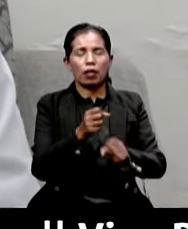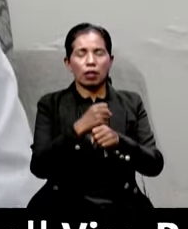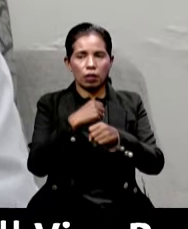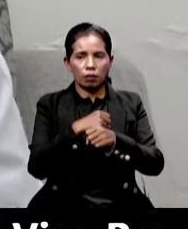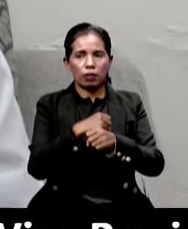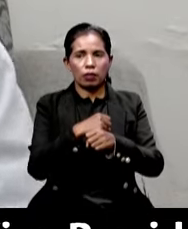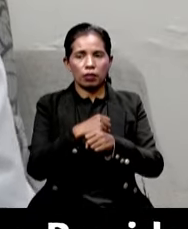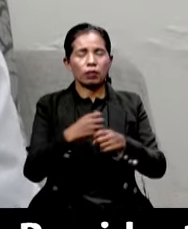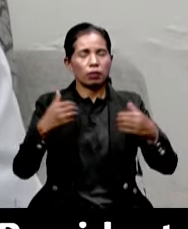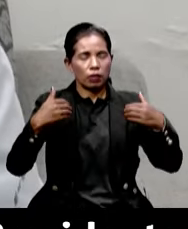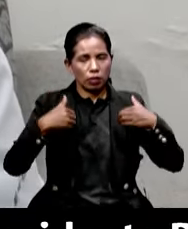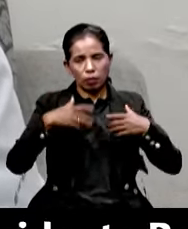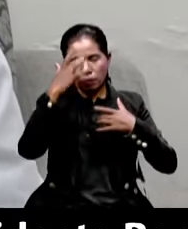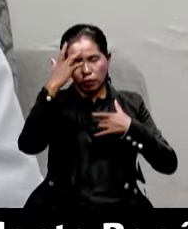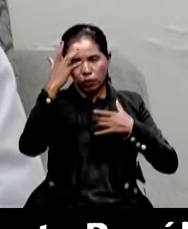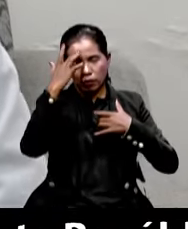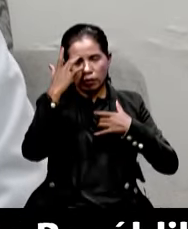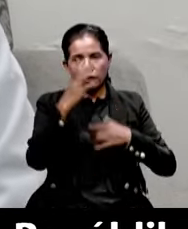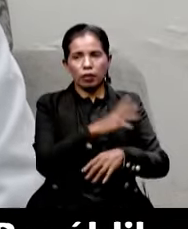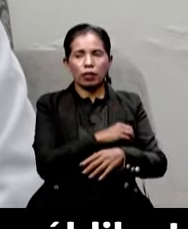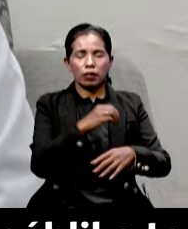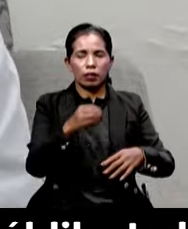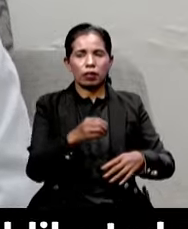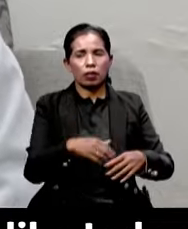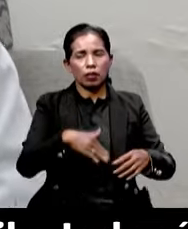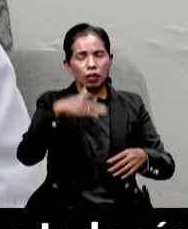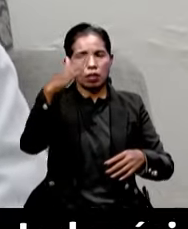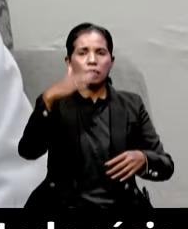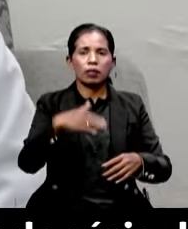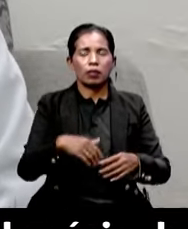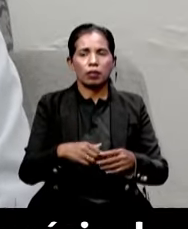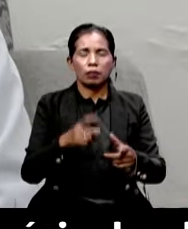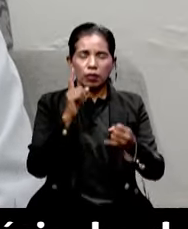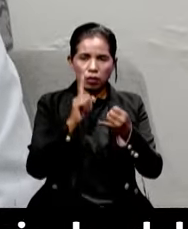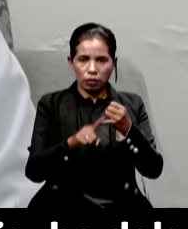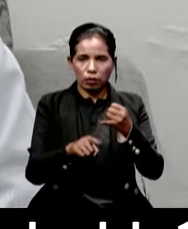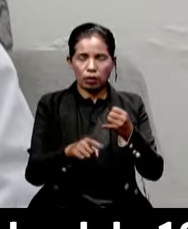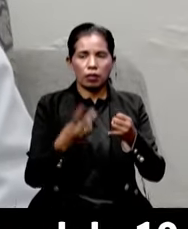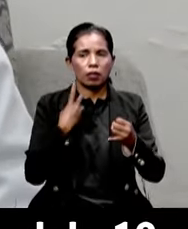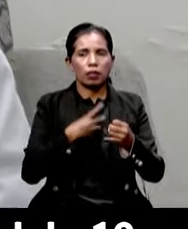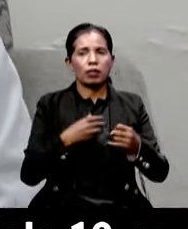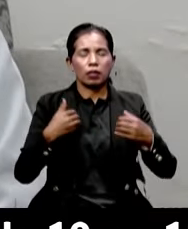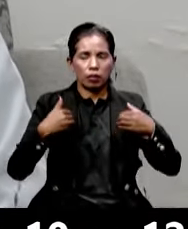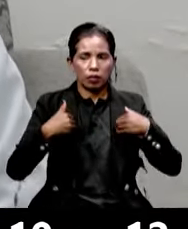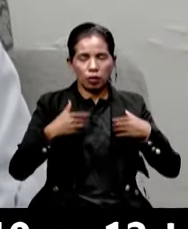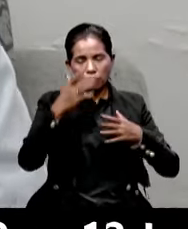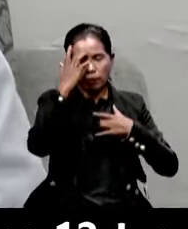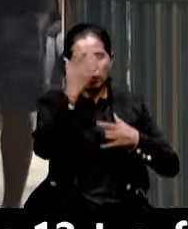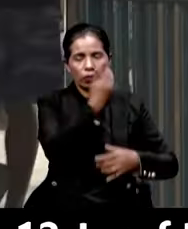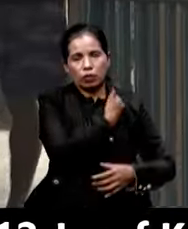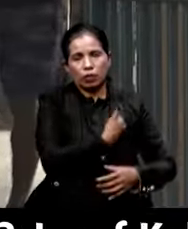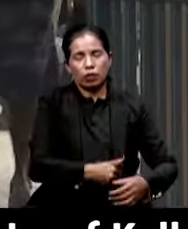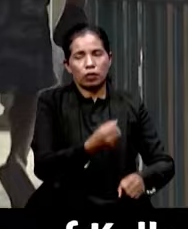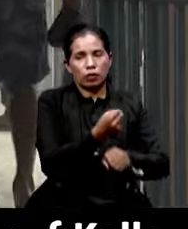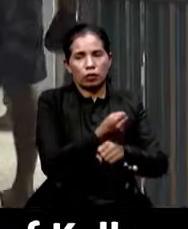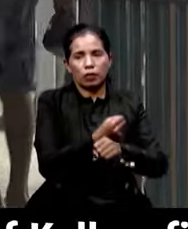kontribui atu hamosu itine presaun arterial as depois ikus mai bele hamosu stroke